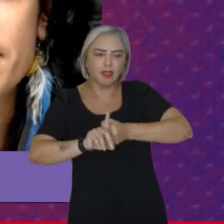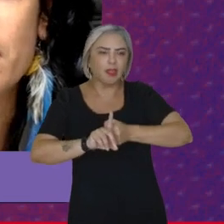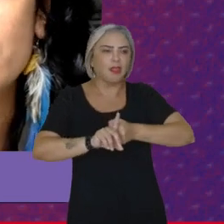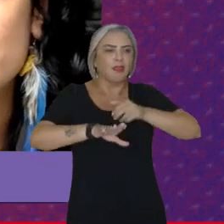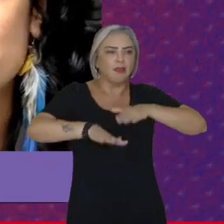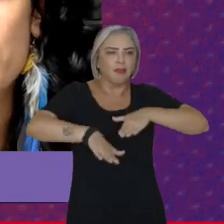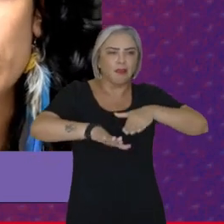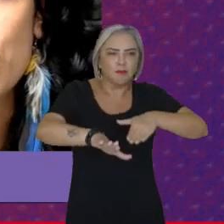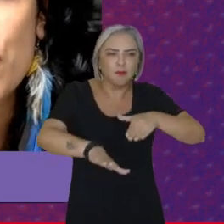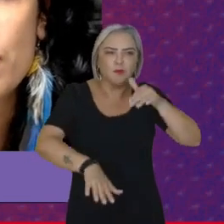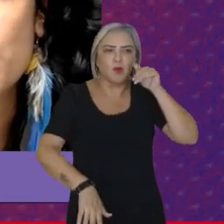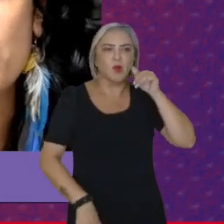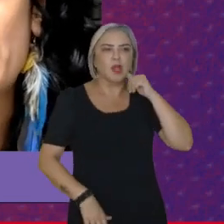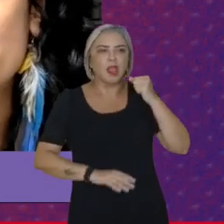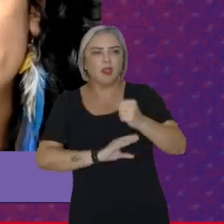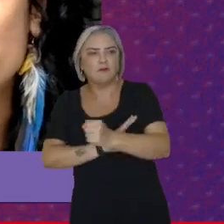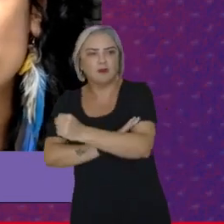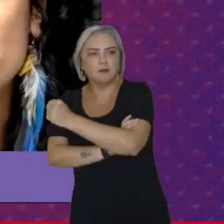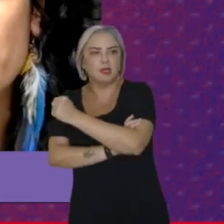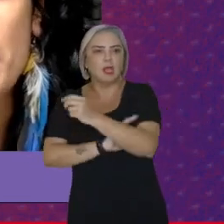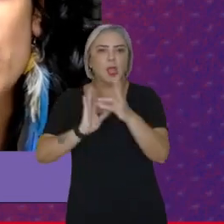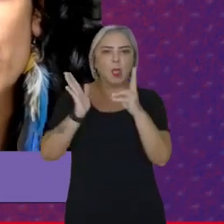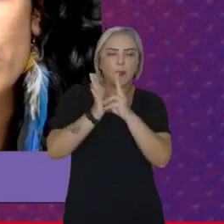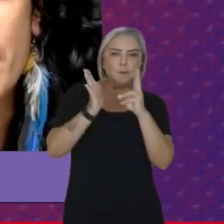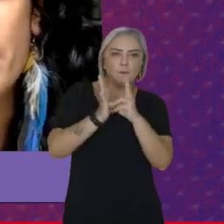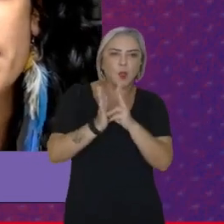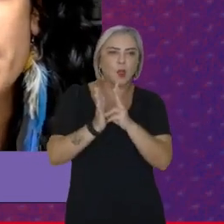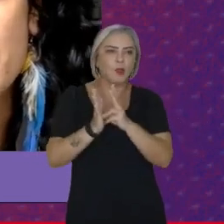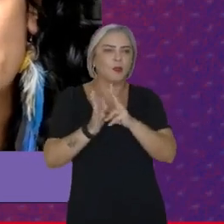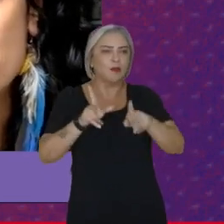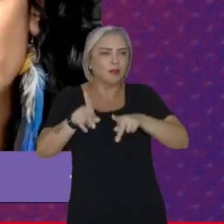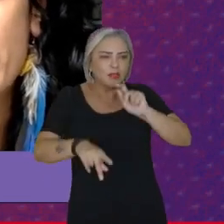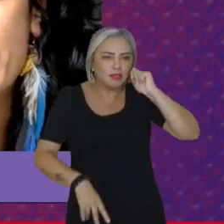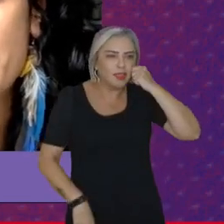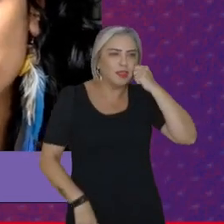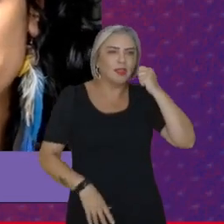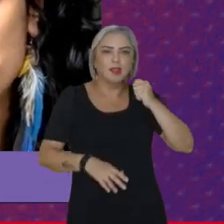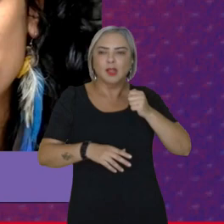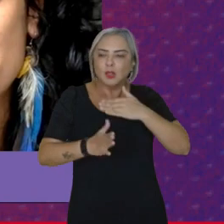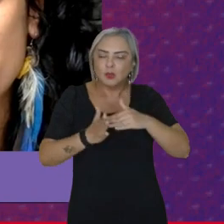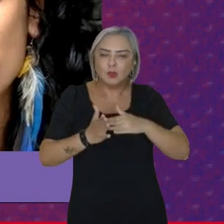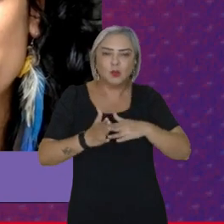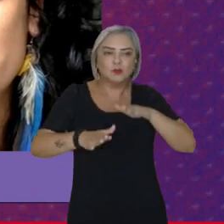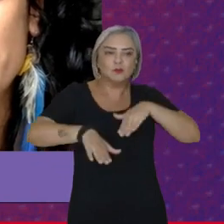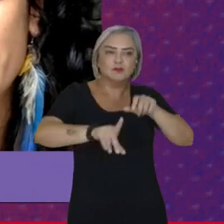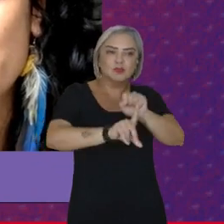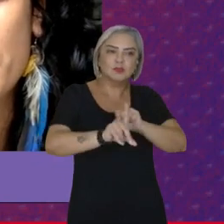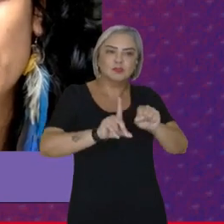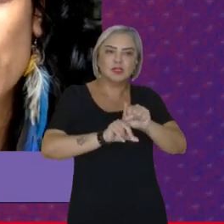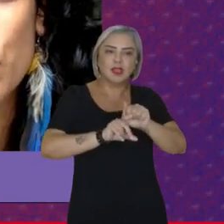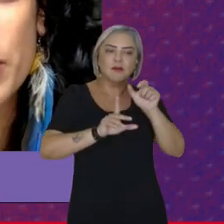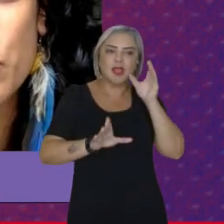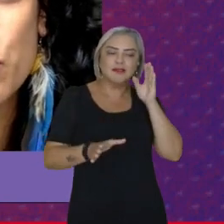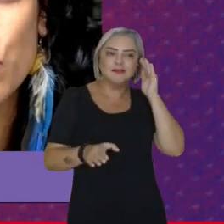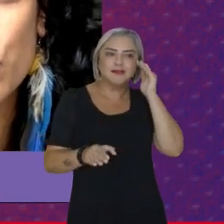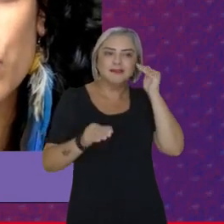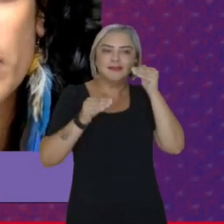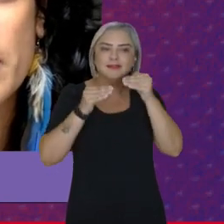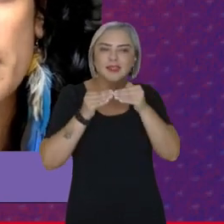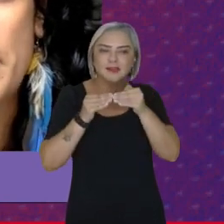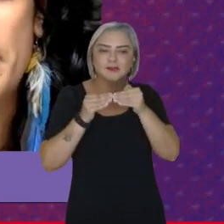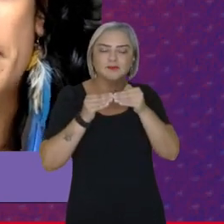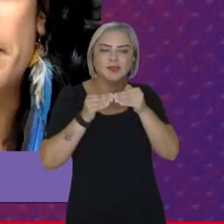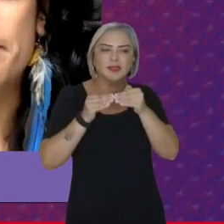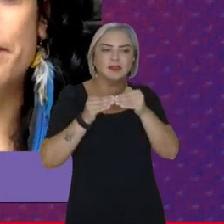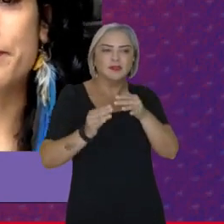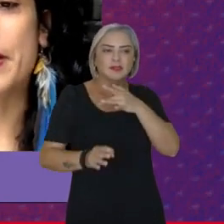movimento feminista, dos povos indígenas, do movimento negro, de todos os movimentos sociais, para chegar nessa concepção de saúde integral, para construir o